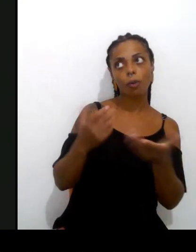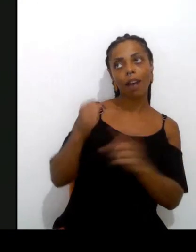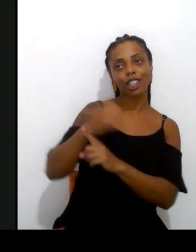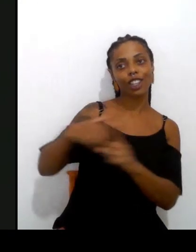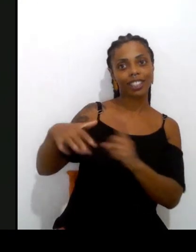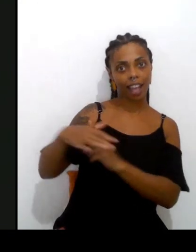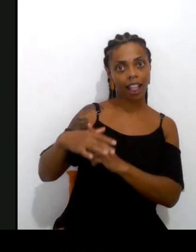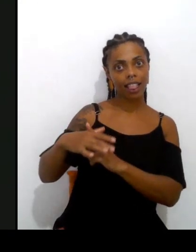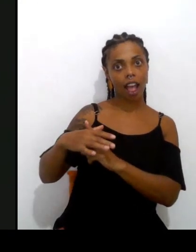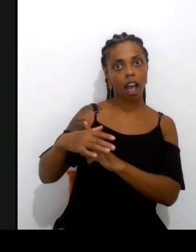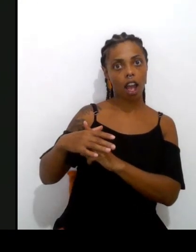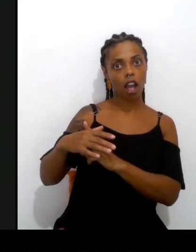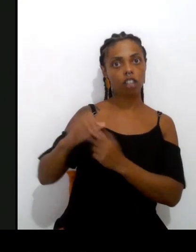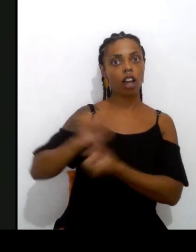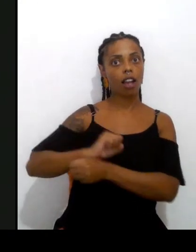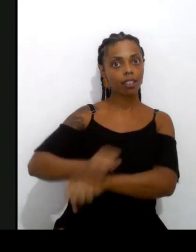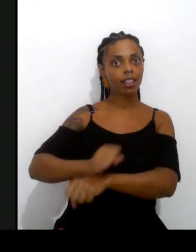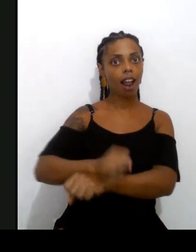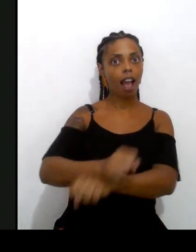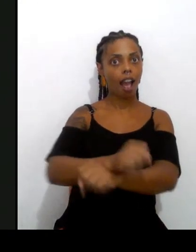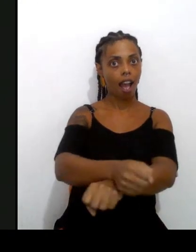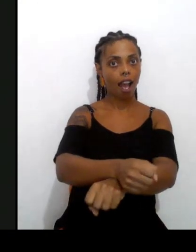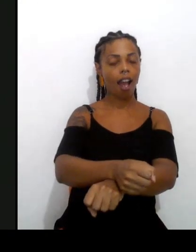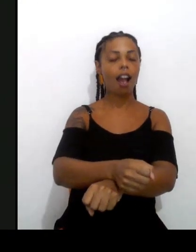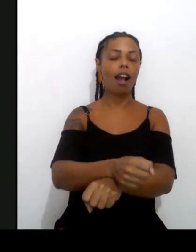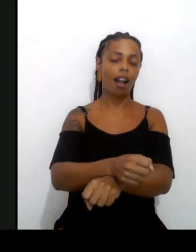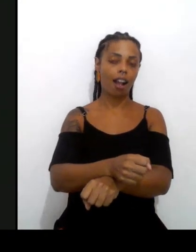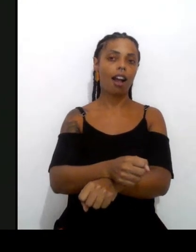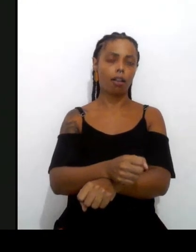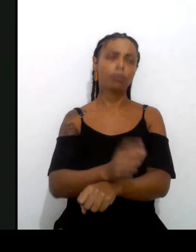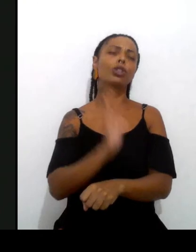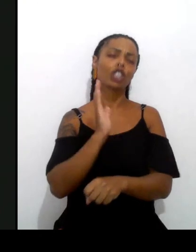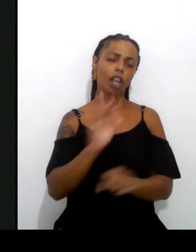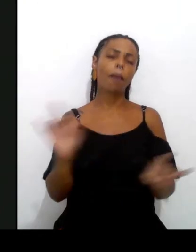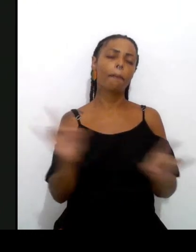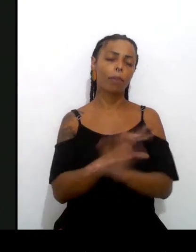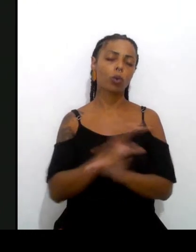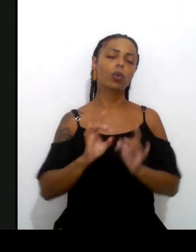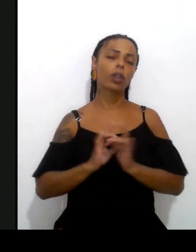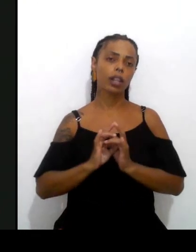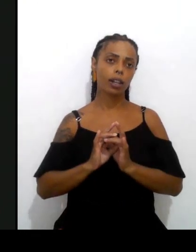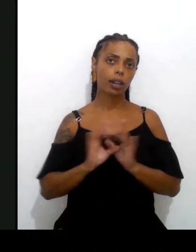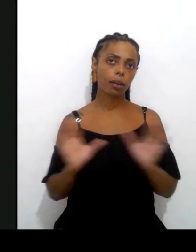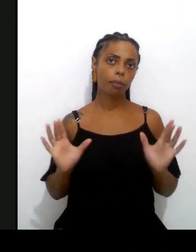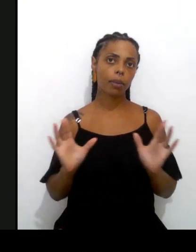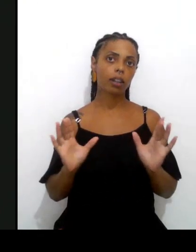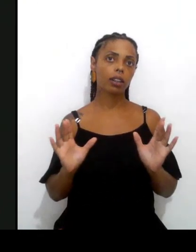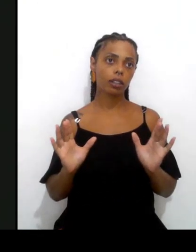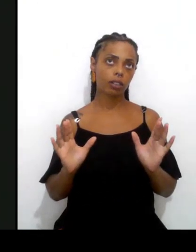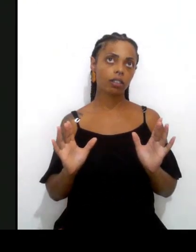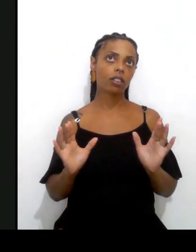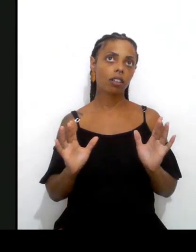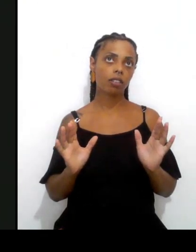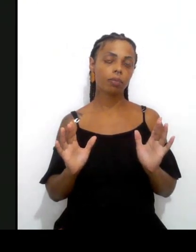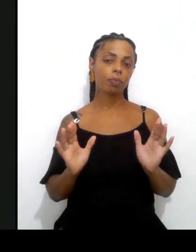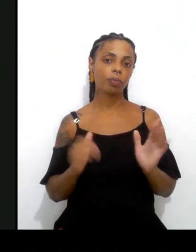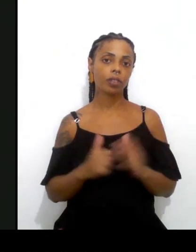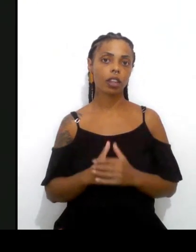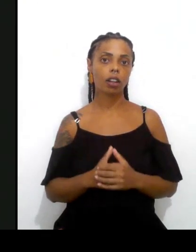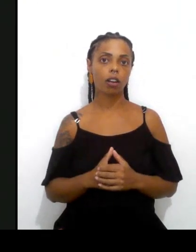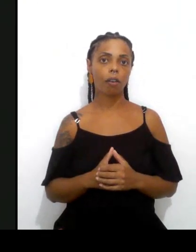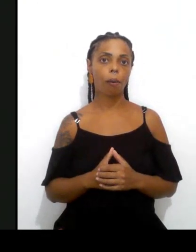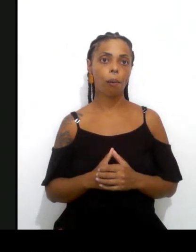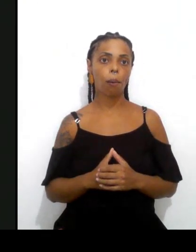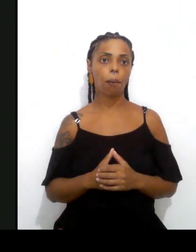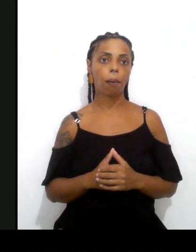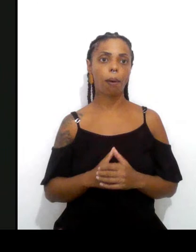embora houvesse já a publicação a edição né do fim